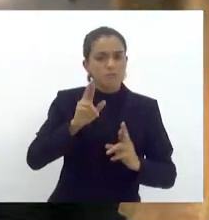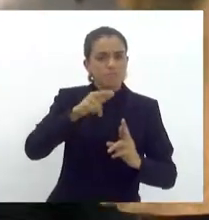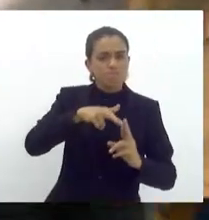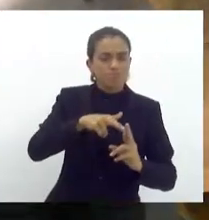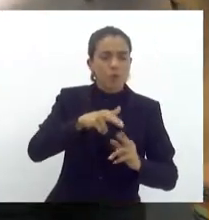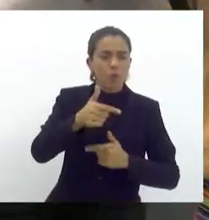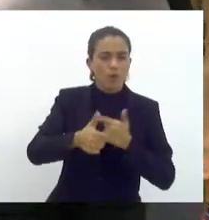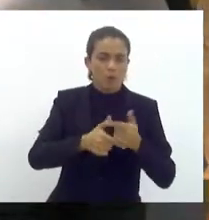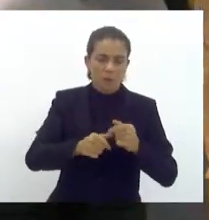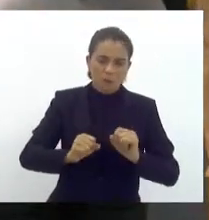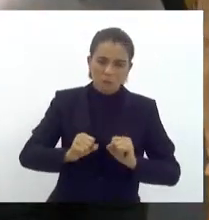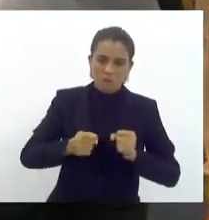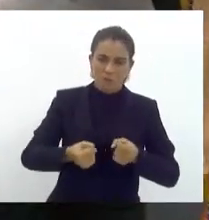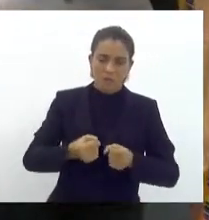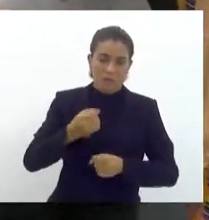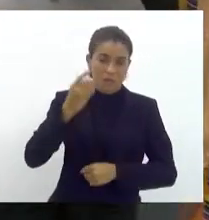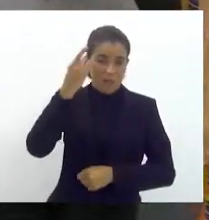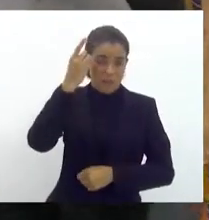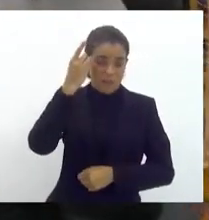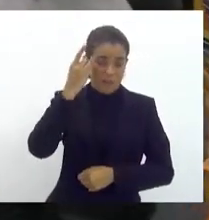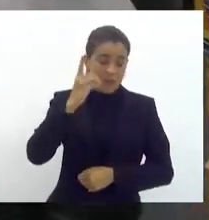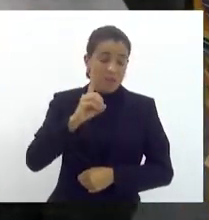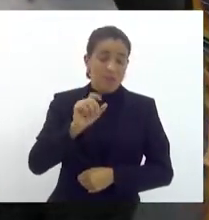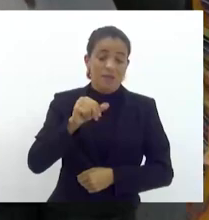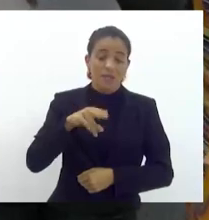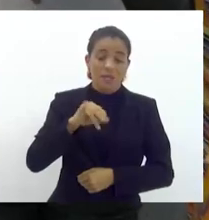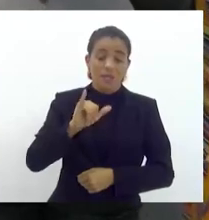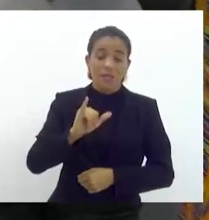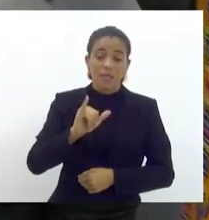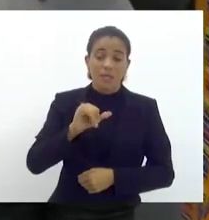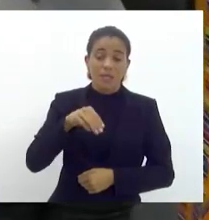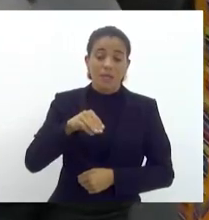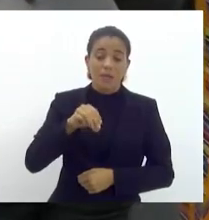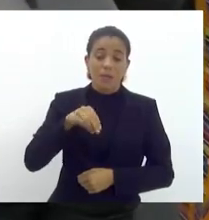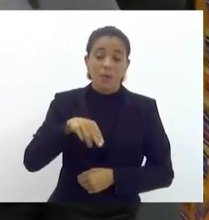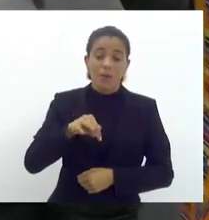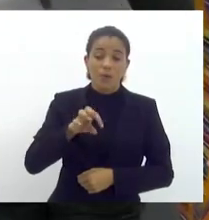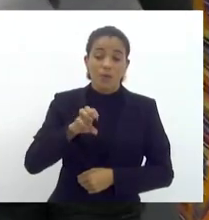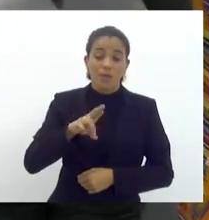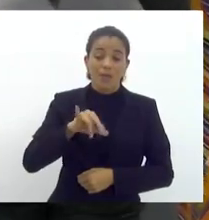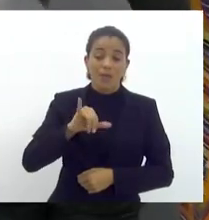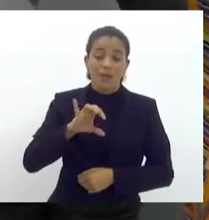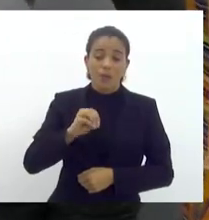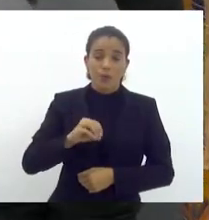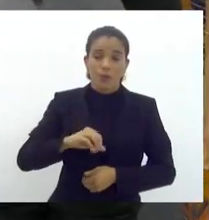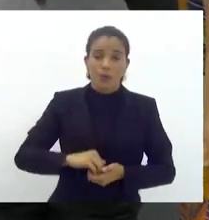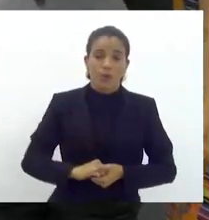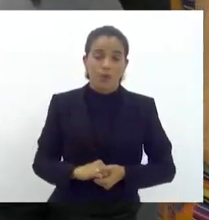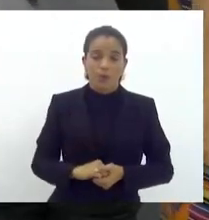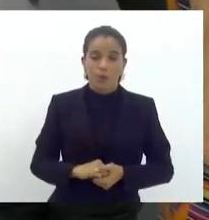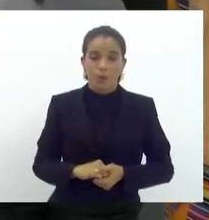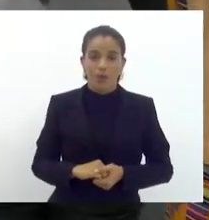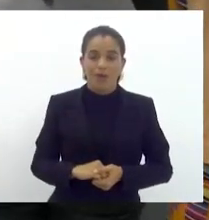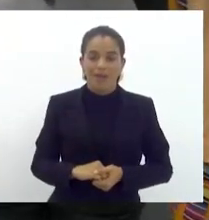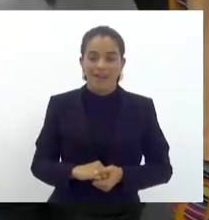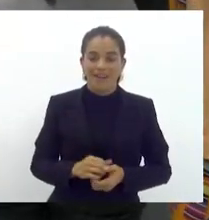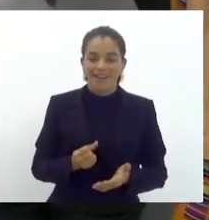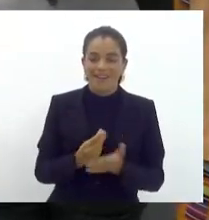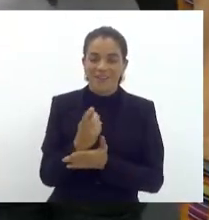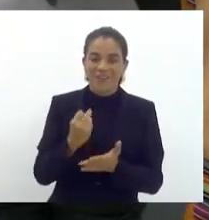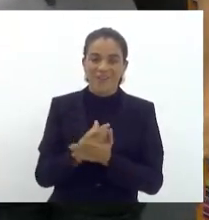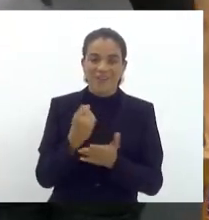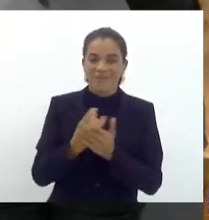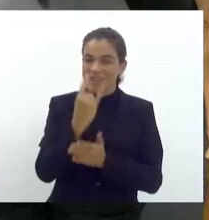exaustivo da deputada Dani Monteiro com relação à redução de ICMS para compra de